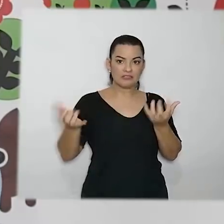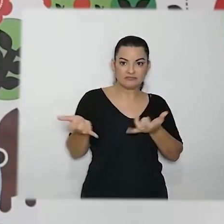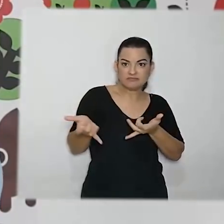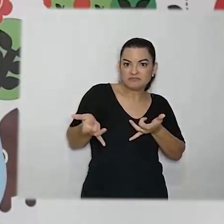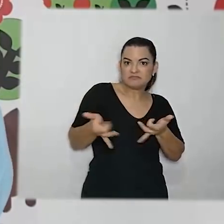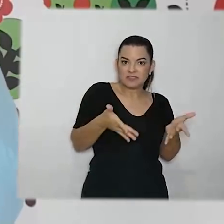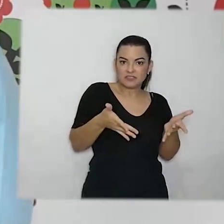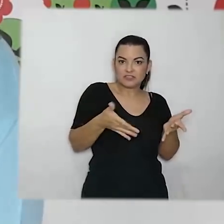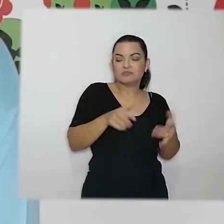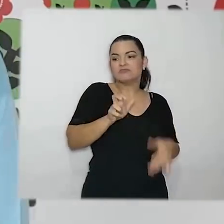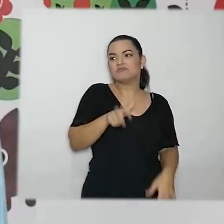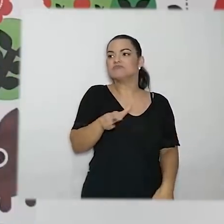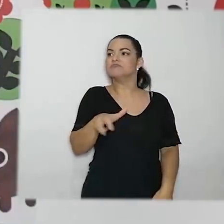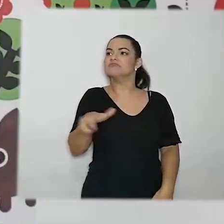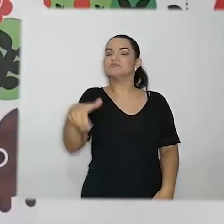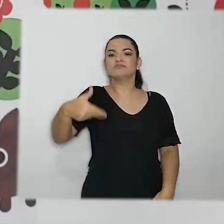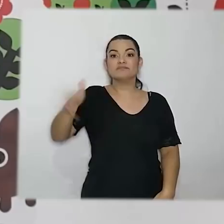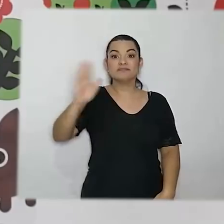ele vai encontrar?